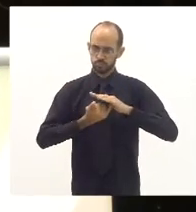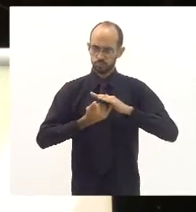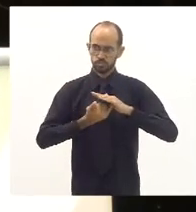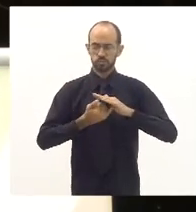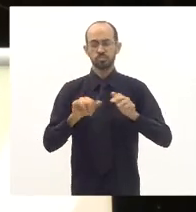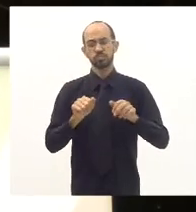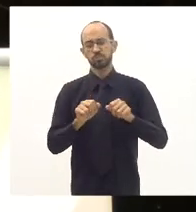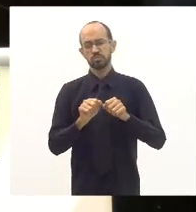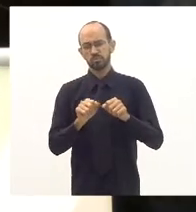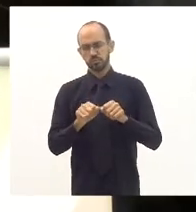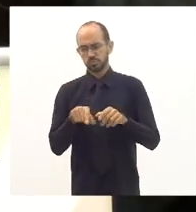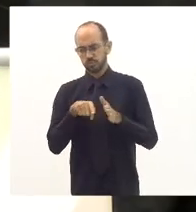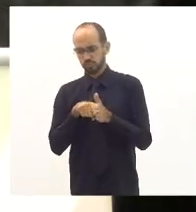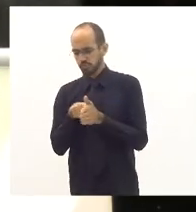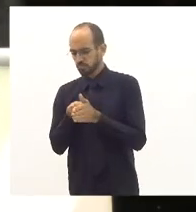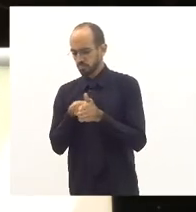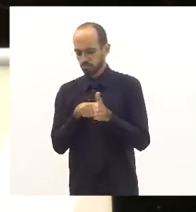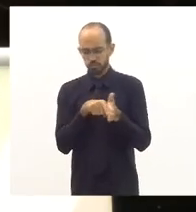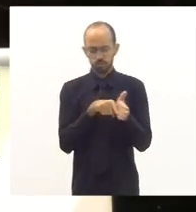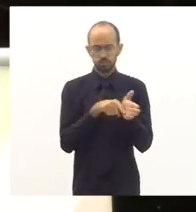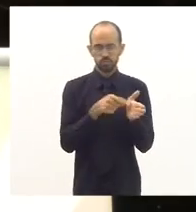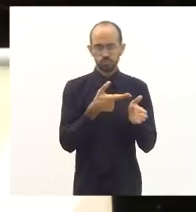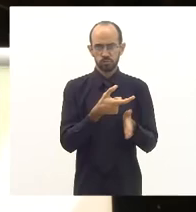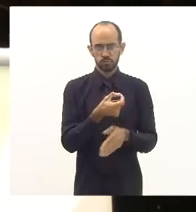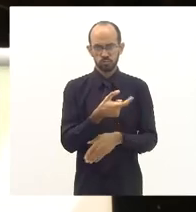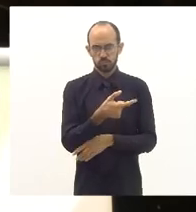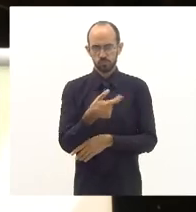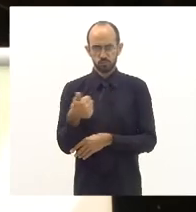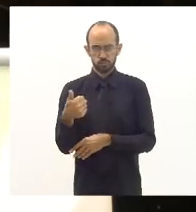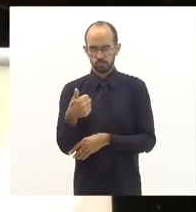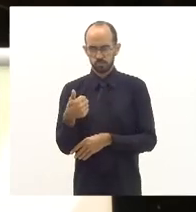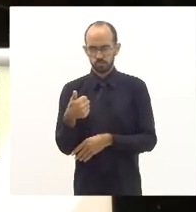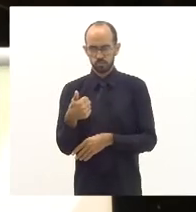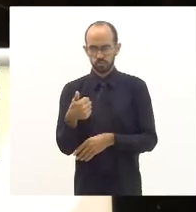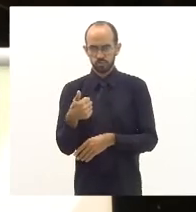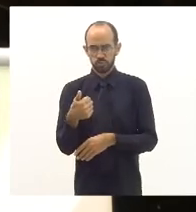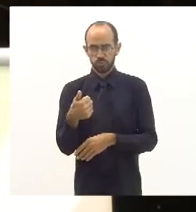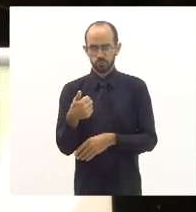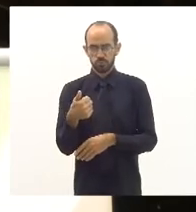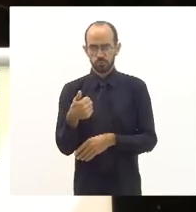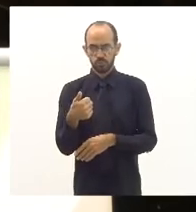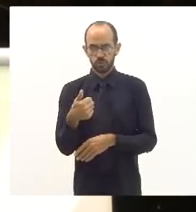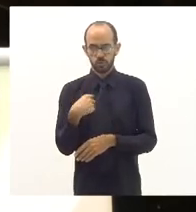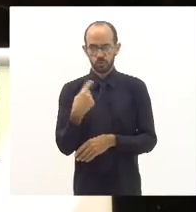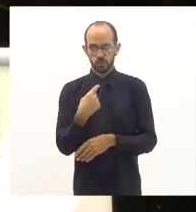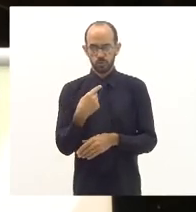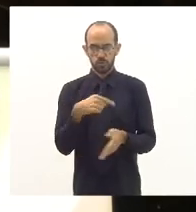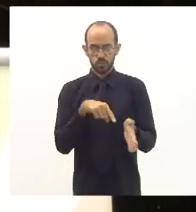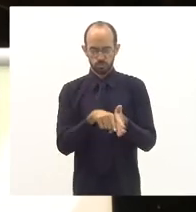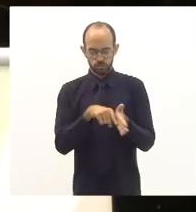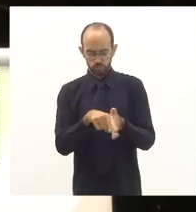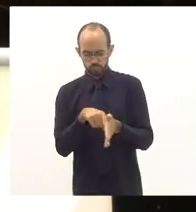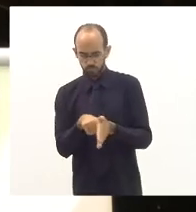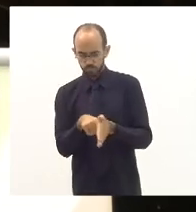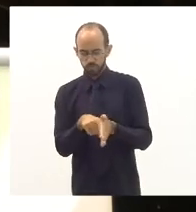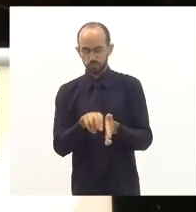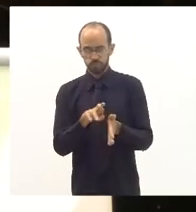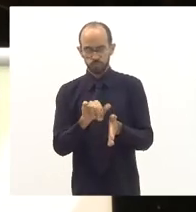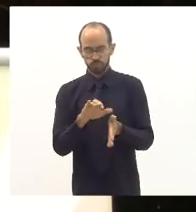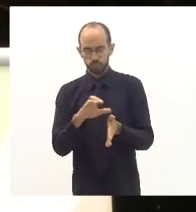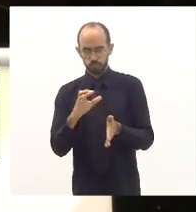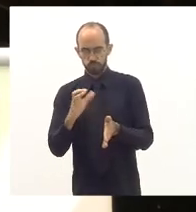um censo no ano passado, de 2021, onde constaram quesitos sobre raça,